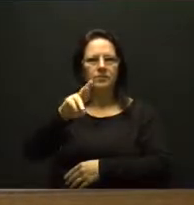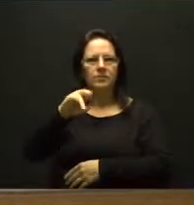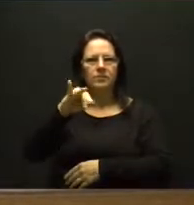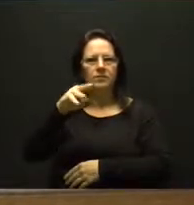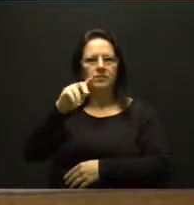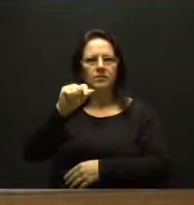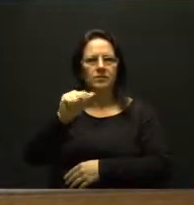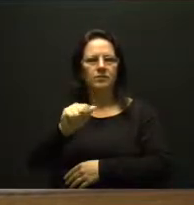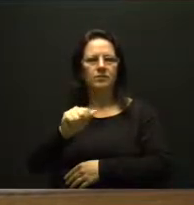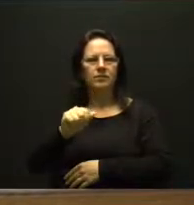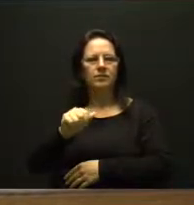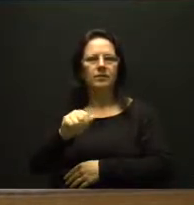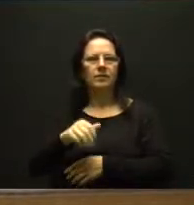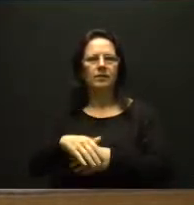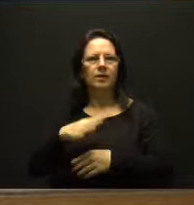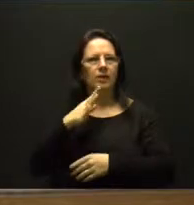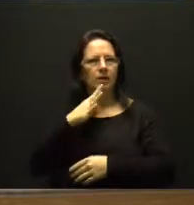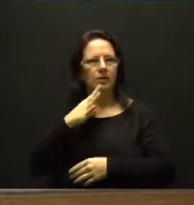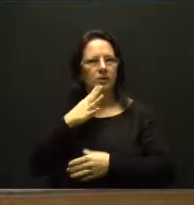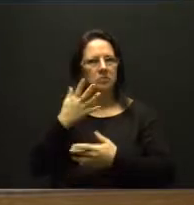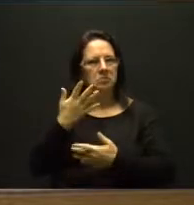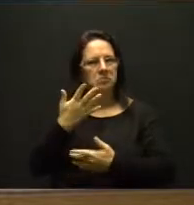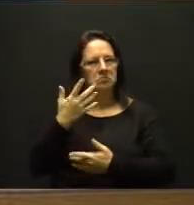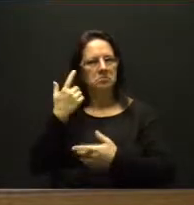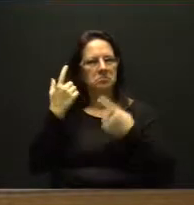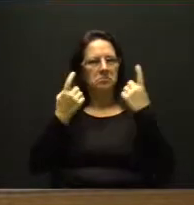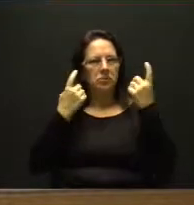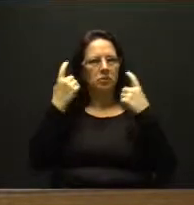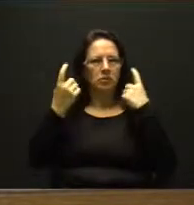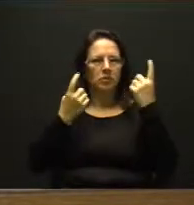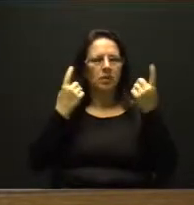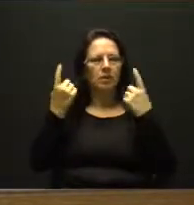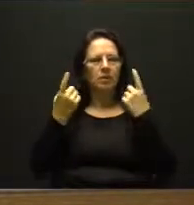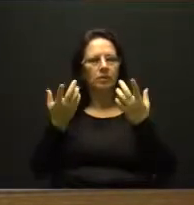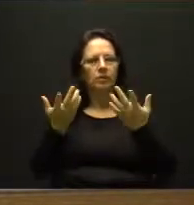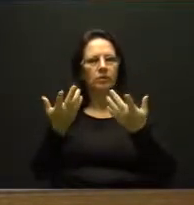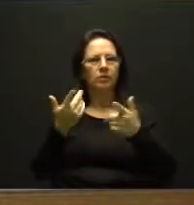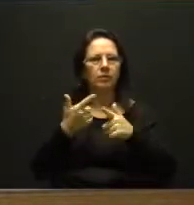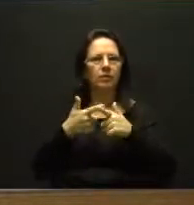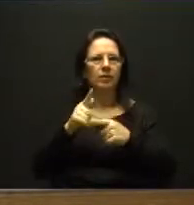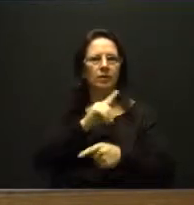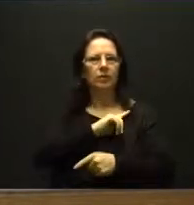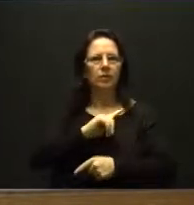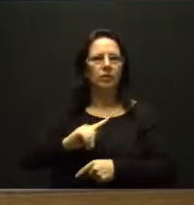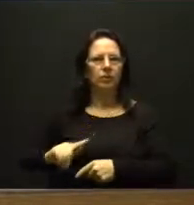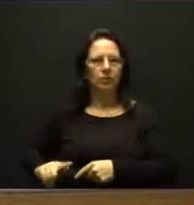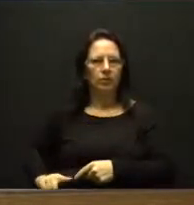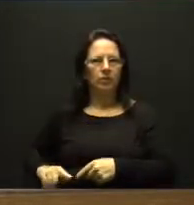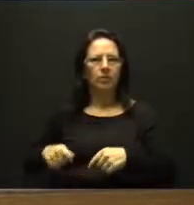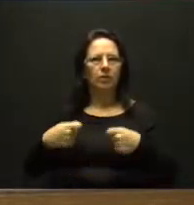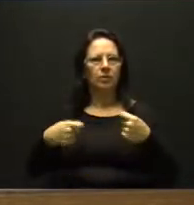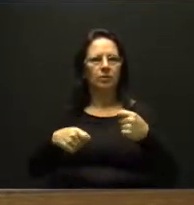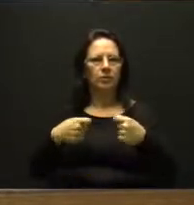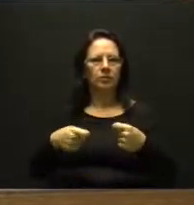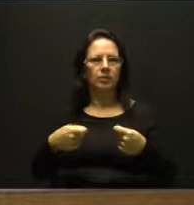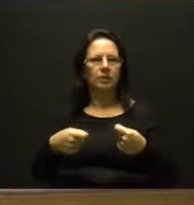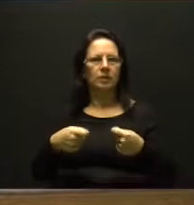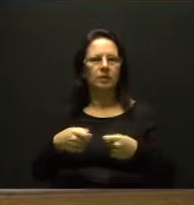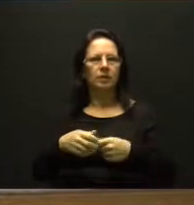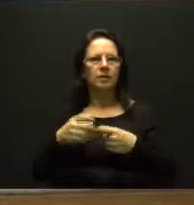é preocupante eu acho que o governo tem que se preocupar em relação à